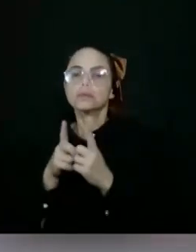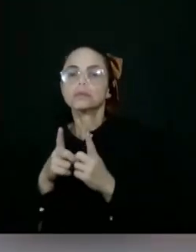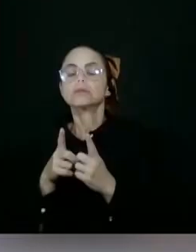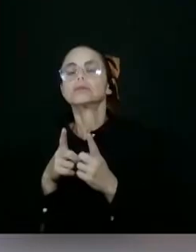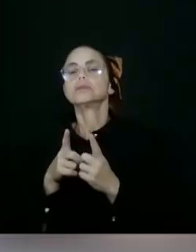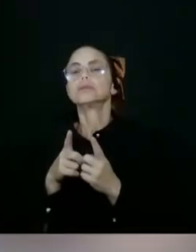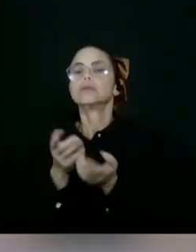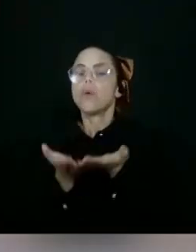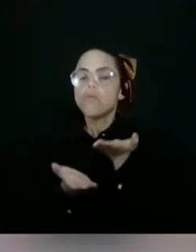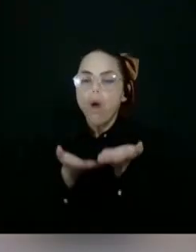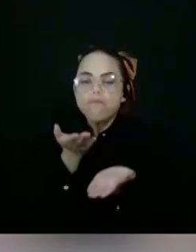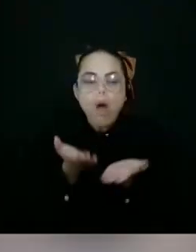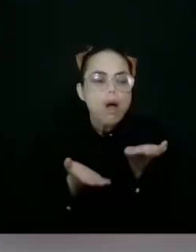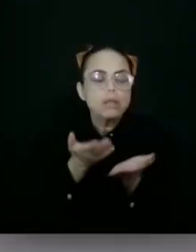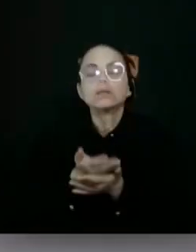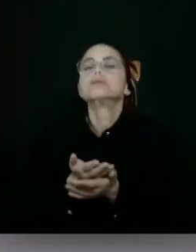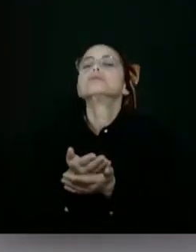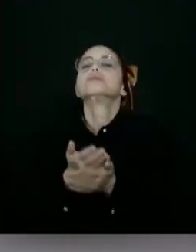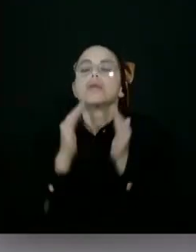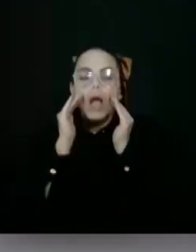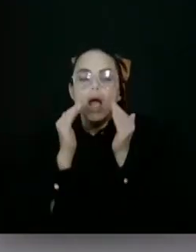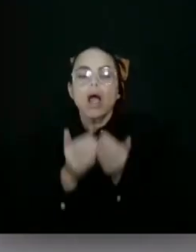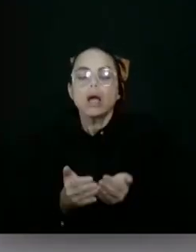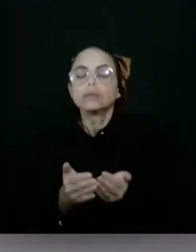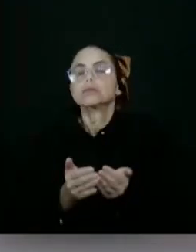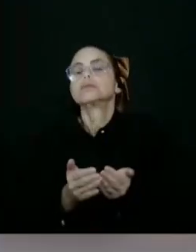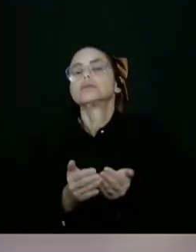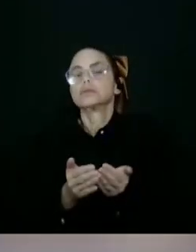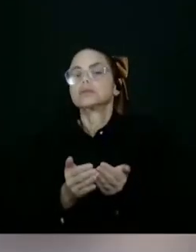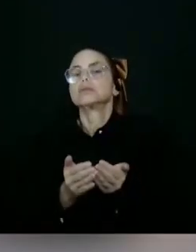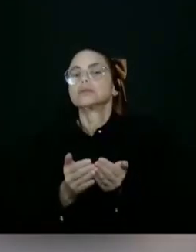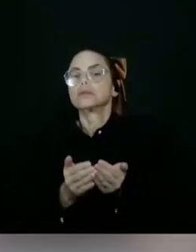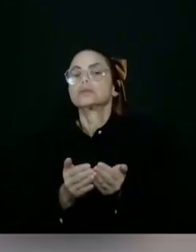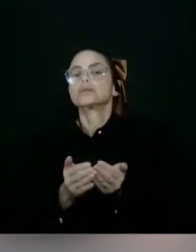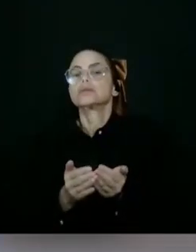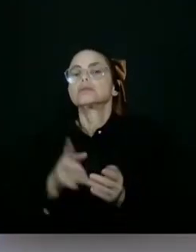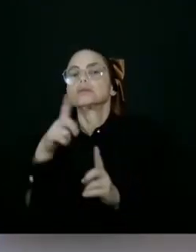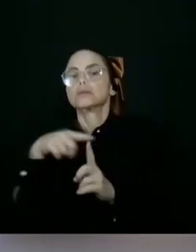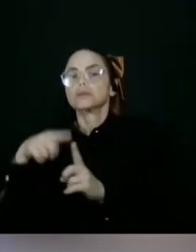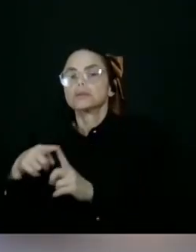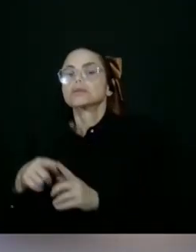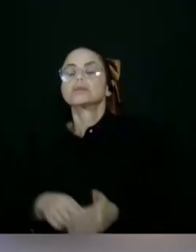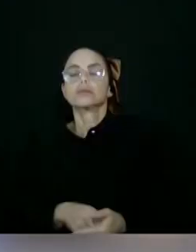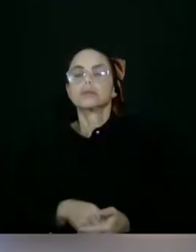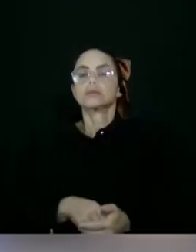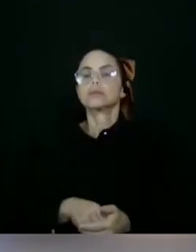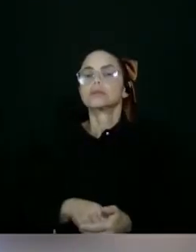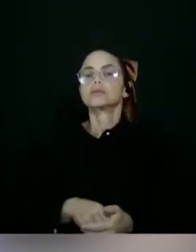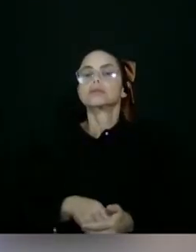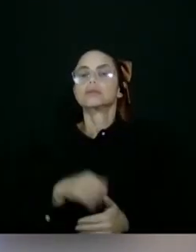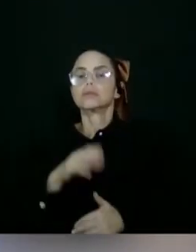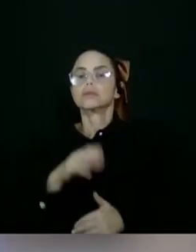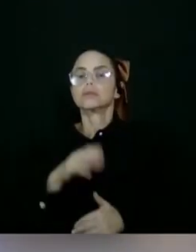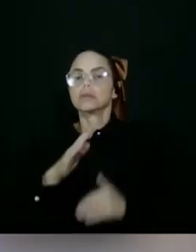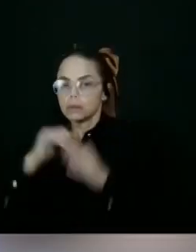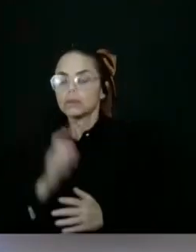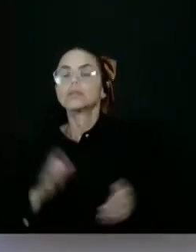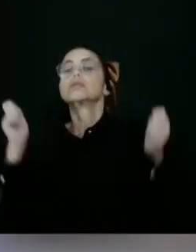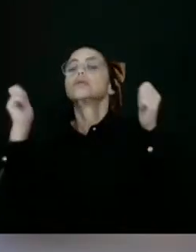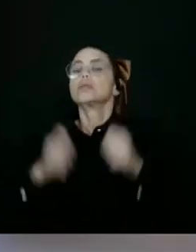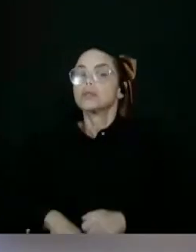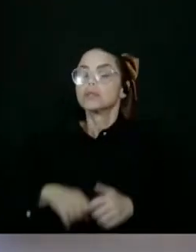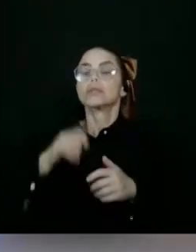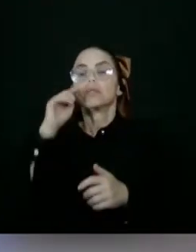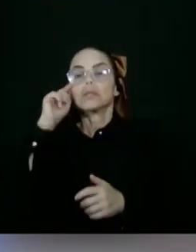sala especificamente destinada àquele tipo de ocorrência, com um profissional capacitado e qualificado para